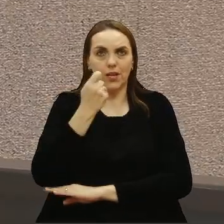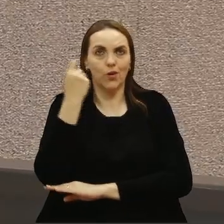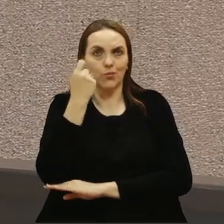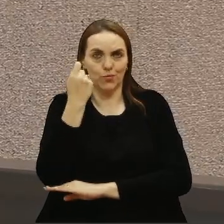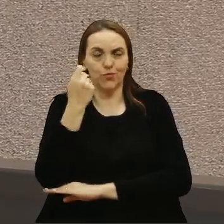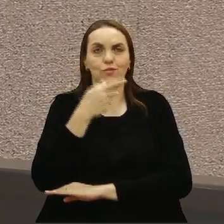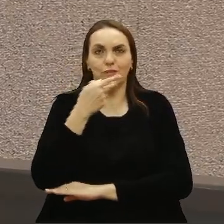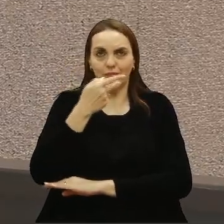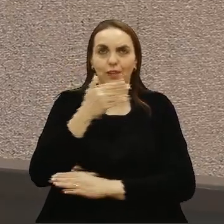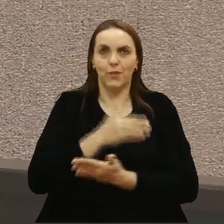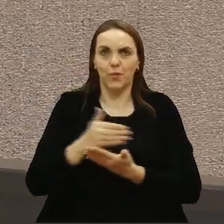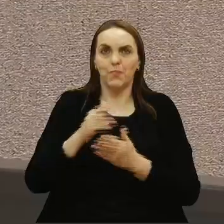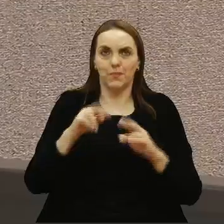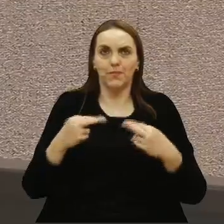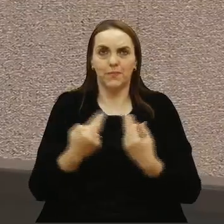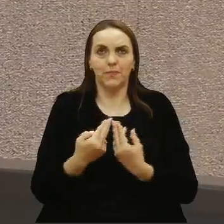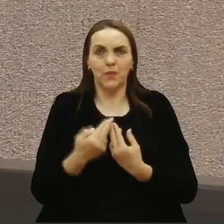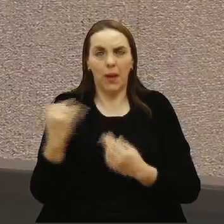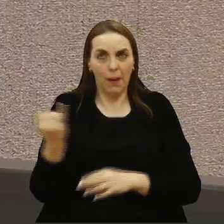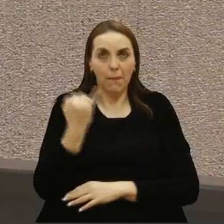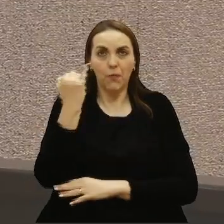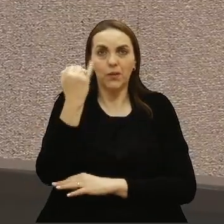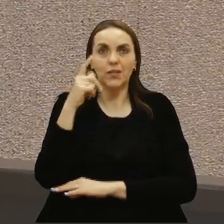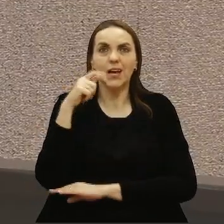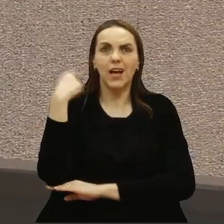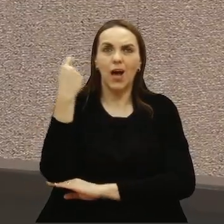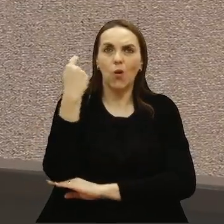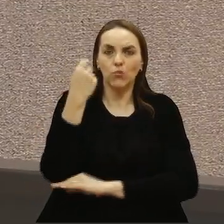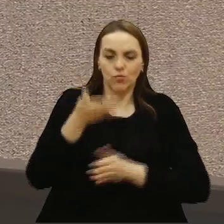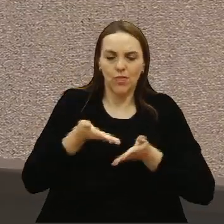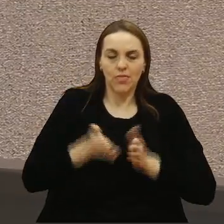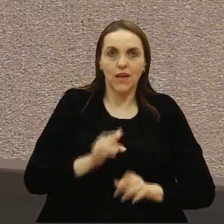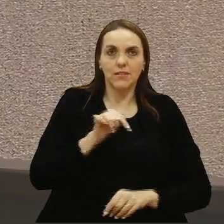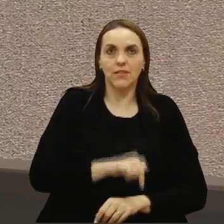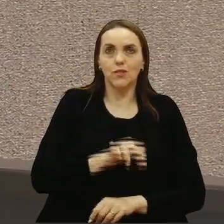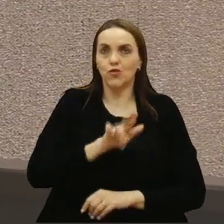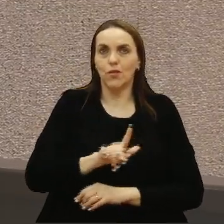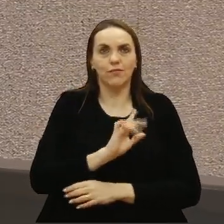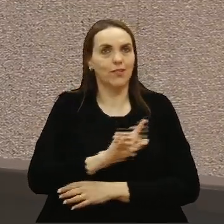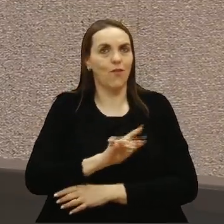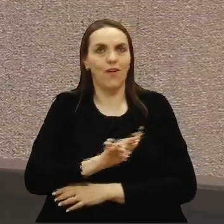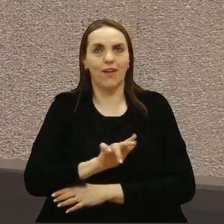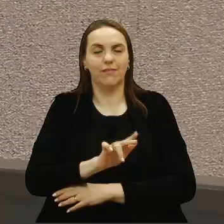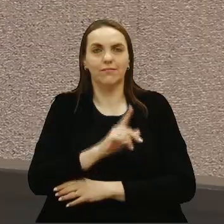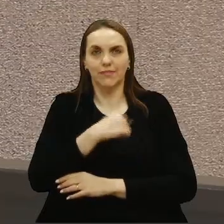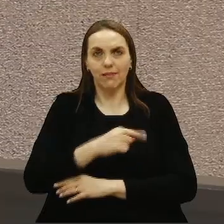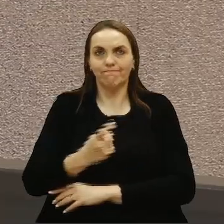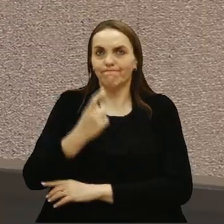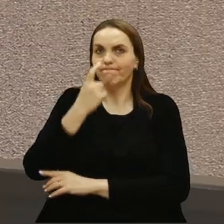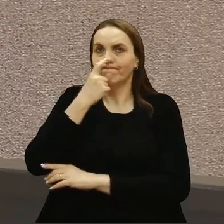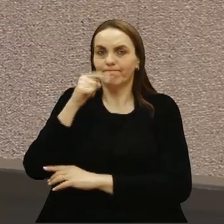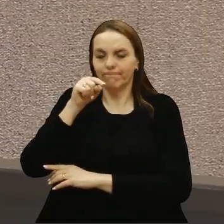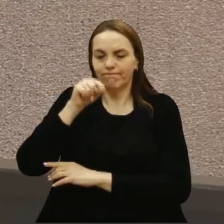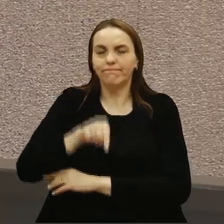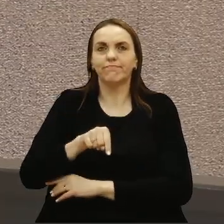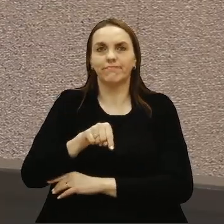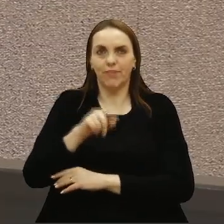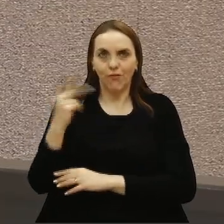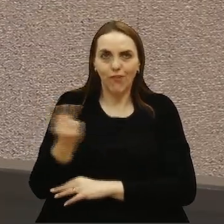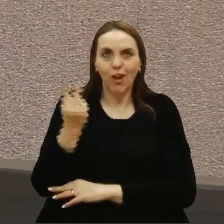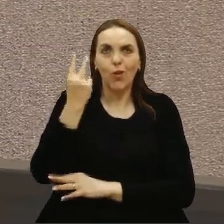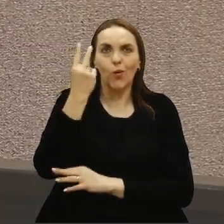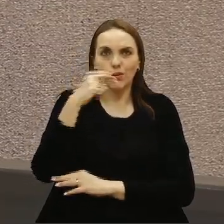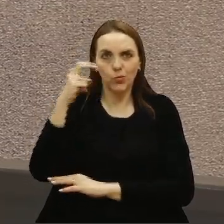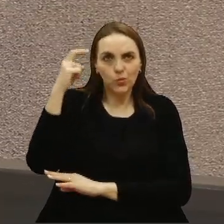da sessão. Eu acho que é importante. O gaúcho não é só aquele que nasce no Rio Grande do Sul, mas aquele que se identifica com essa terra, com os nossos valores, né? Com a nossa